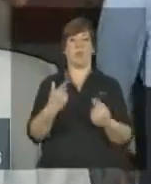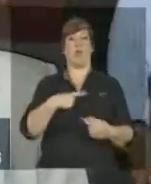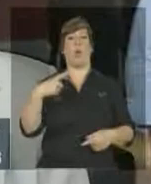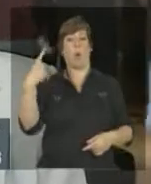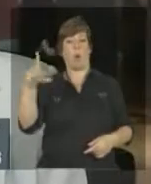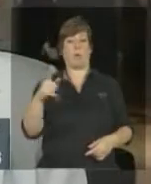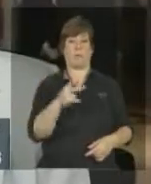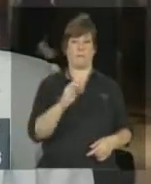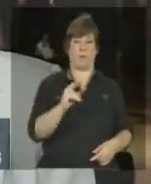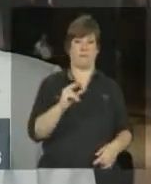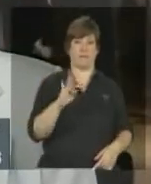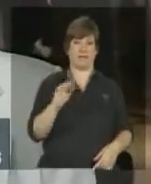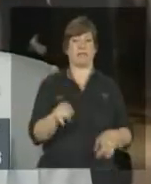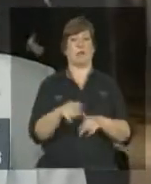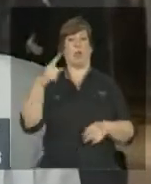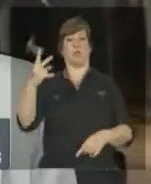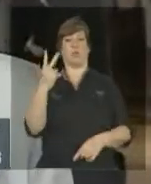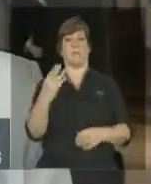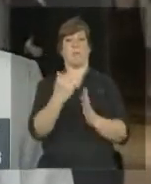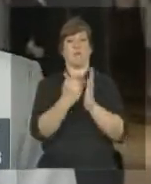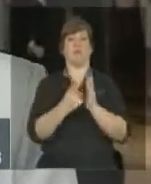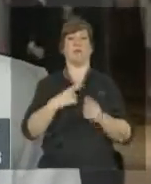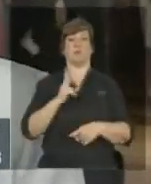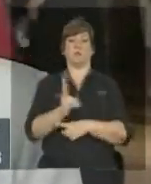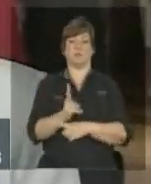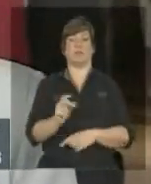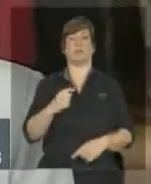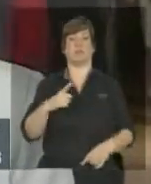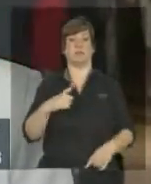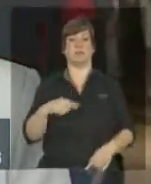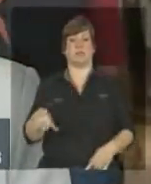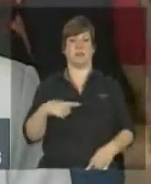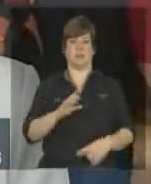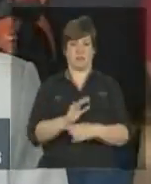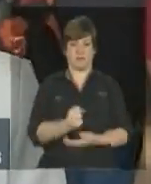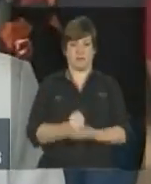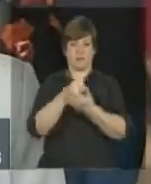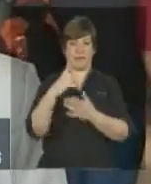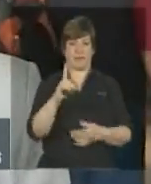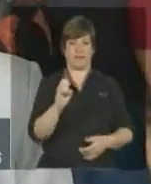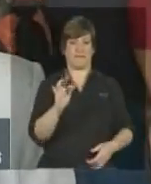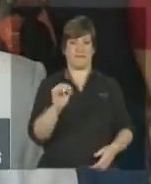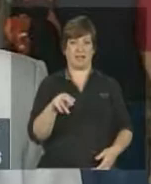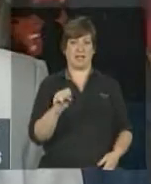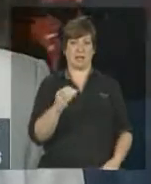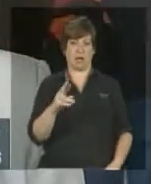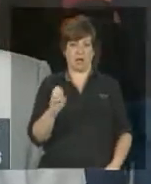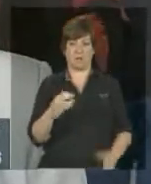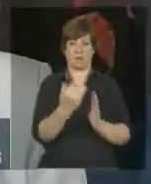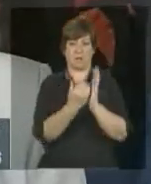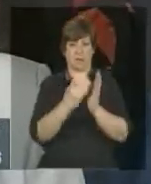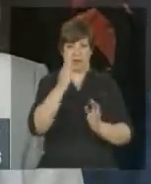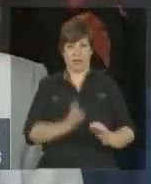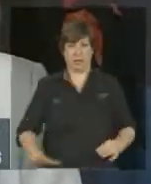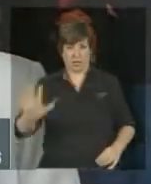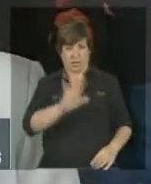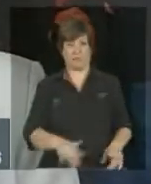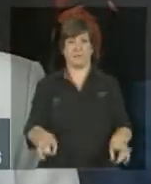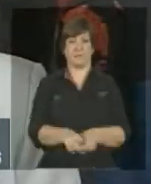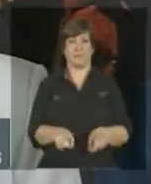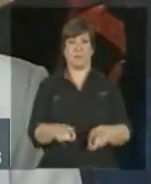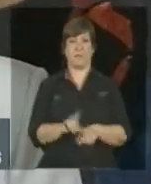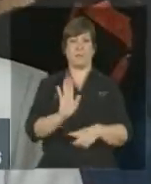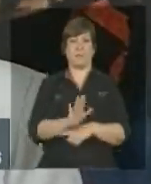programas que a Secretaria de Direitos Humanos mantém, que é o Programa Nacional de Defensores e o Programa Nacional